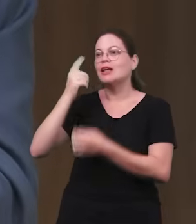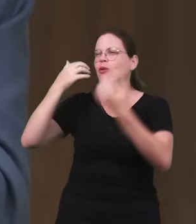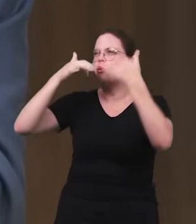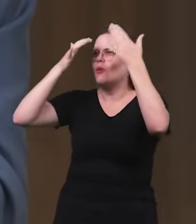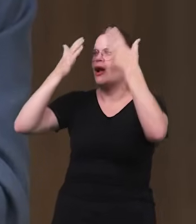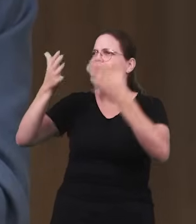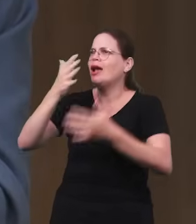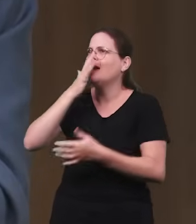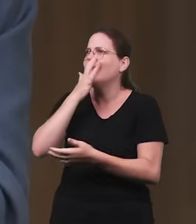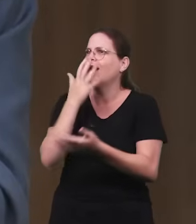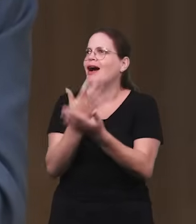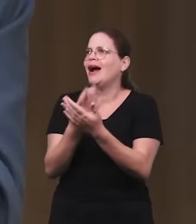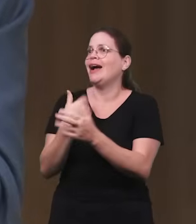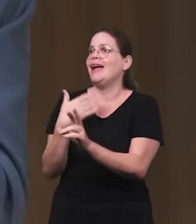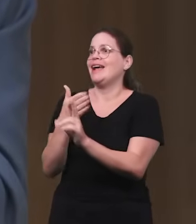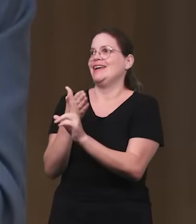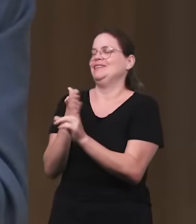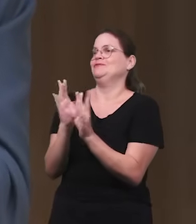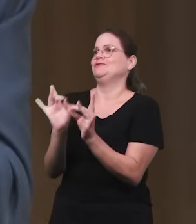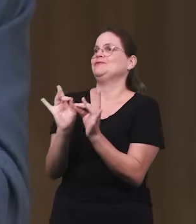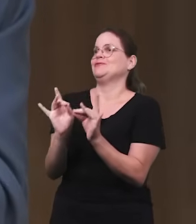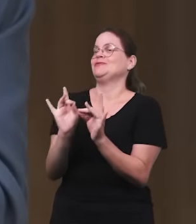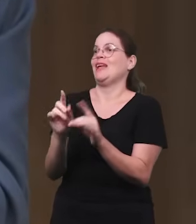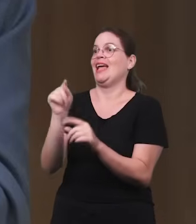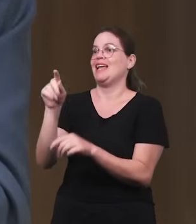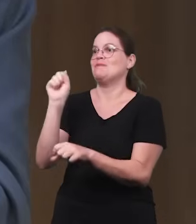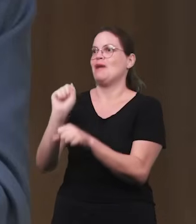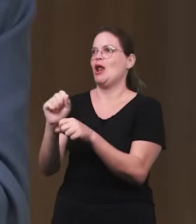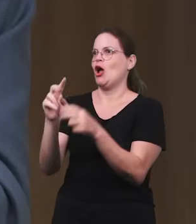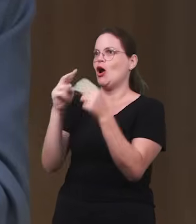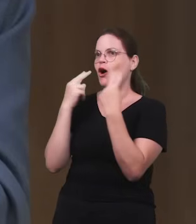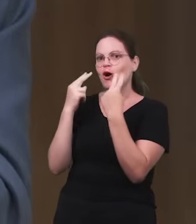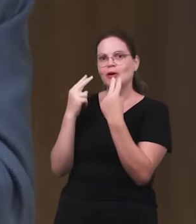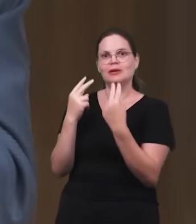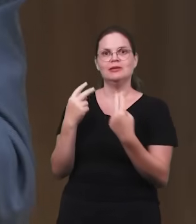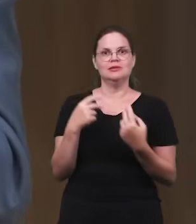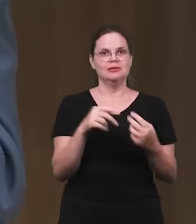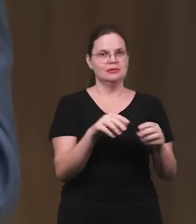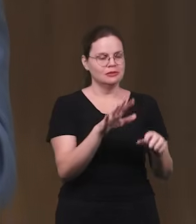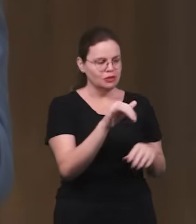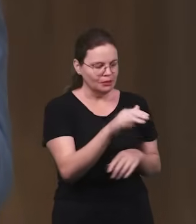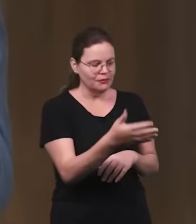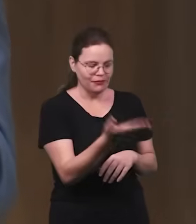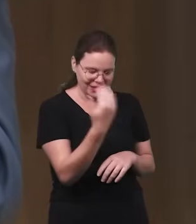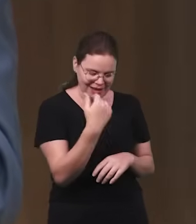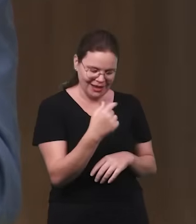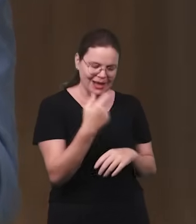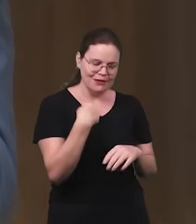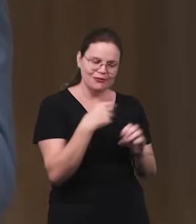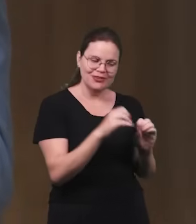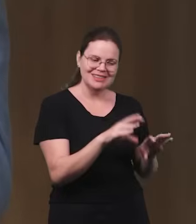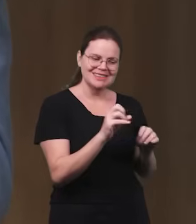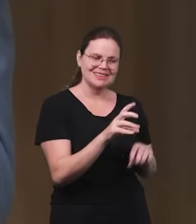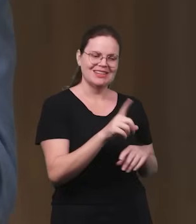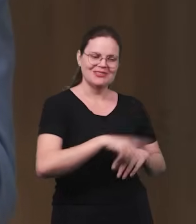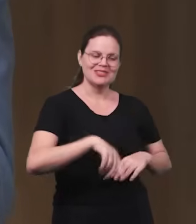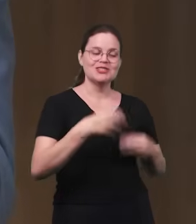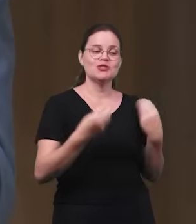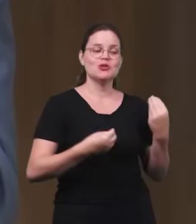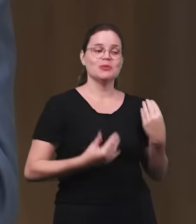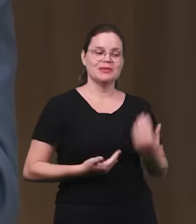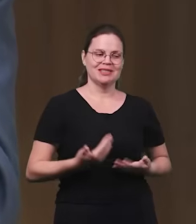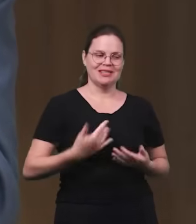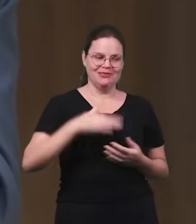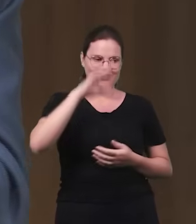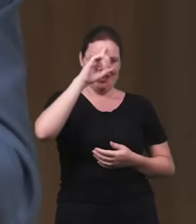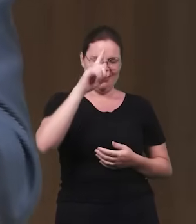se um herói em Israel tinha tempo para parar e chamar as crianças, vem cá, eu vou ensinar vocês o que é